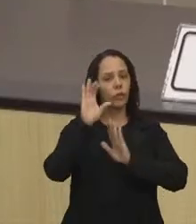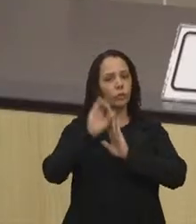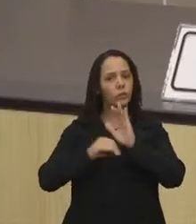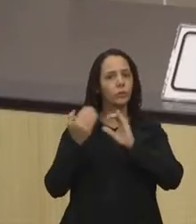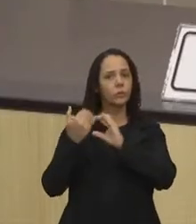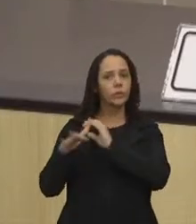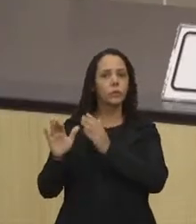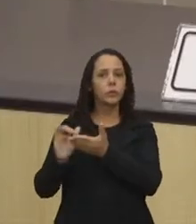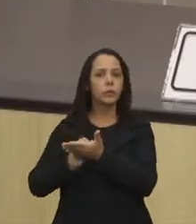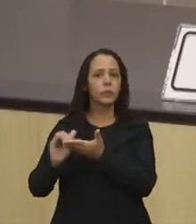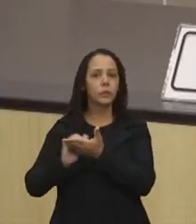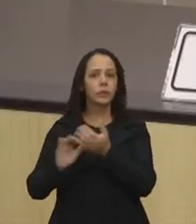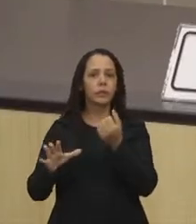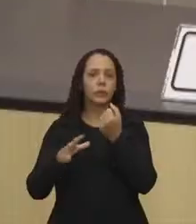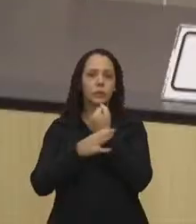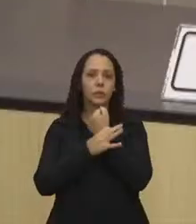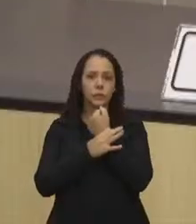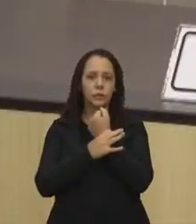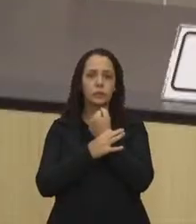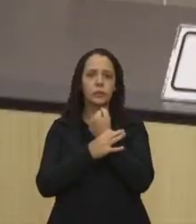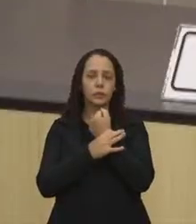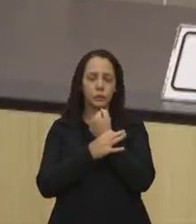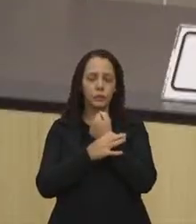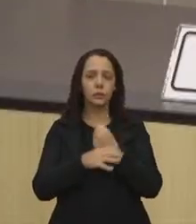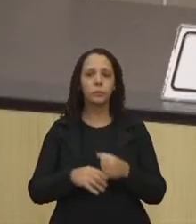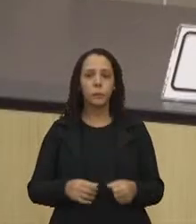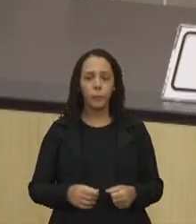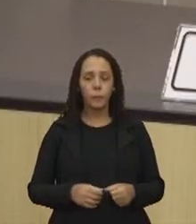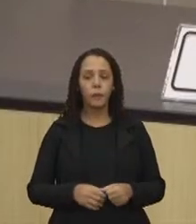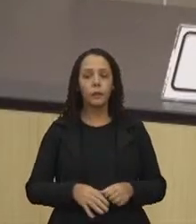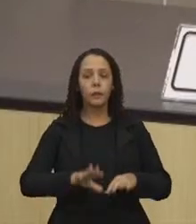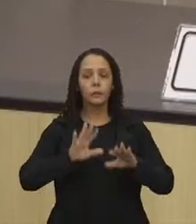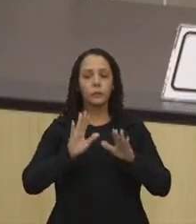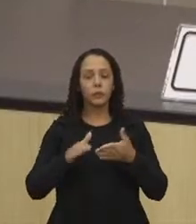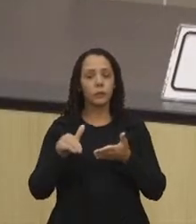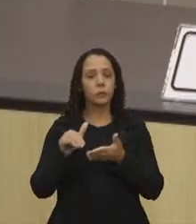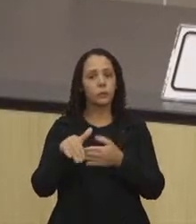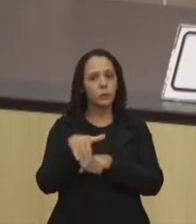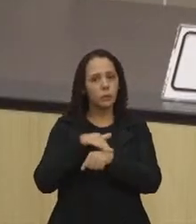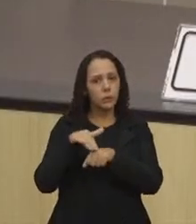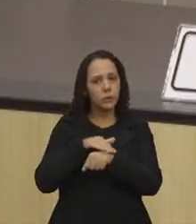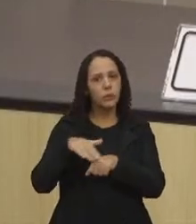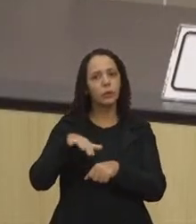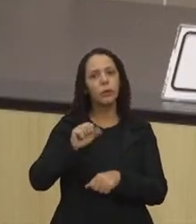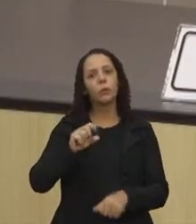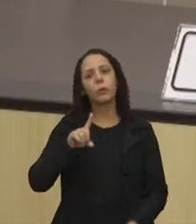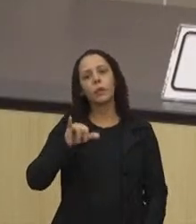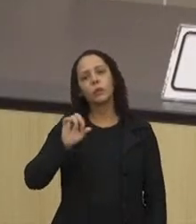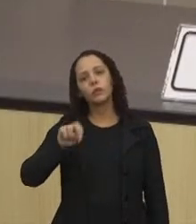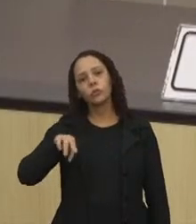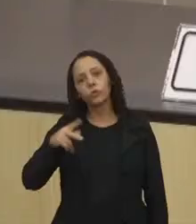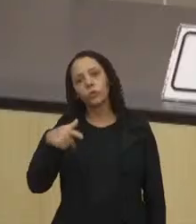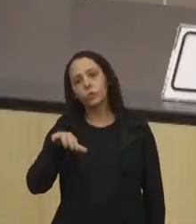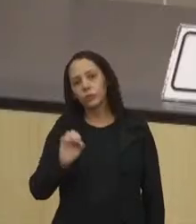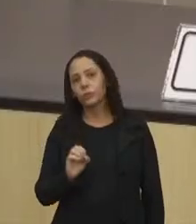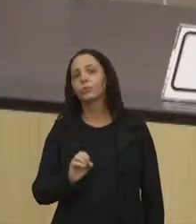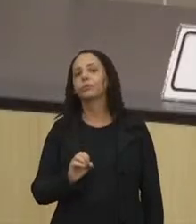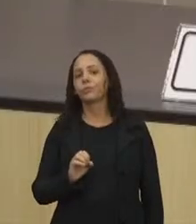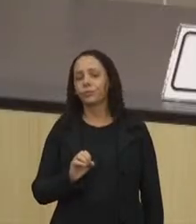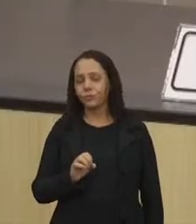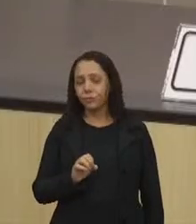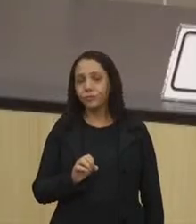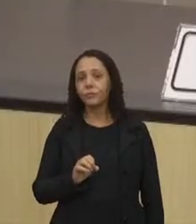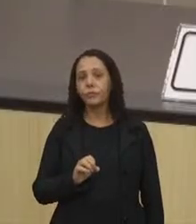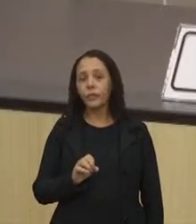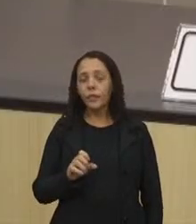mandamos para o secretário de Segurança. Já conversei também com o Edinho, acho que o objetivo é a gente olhar não só para a